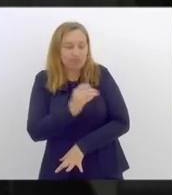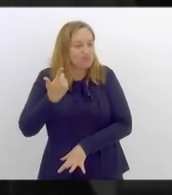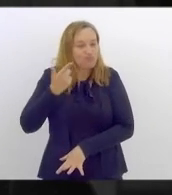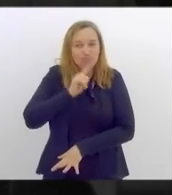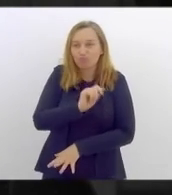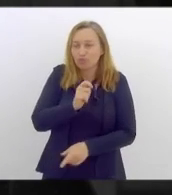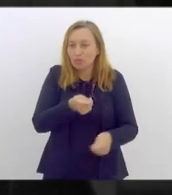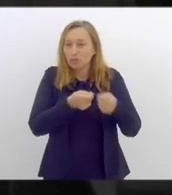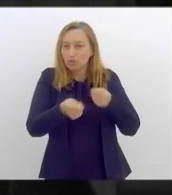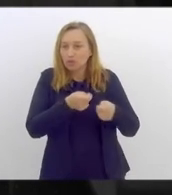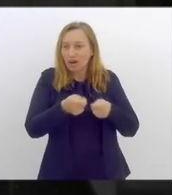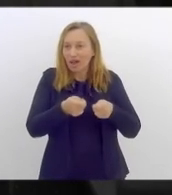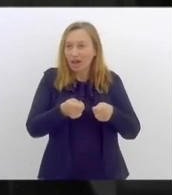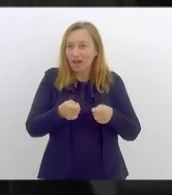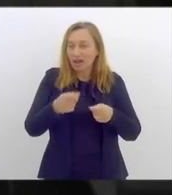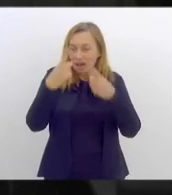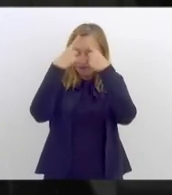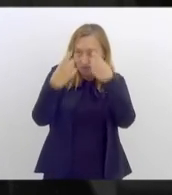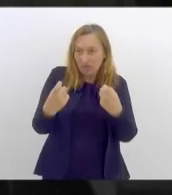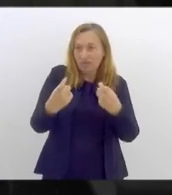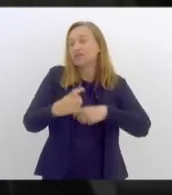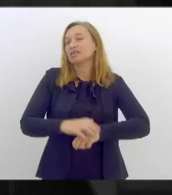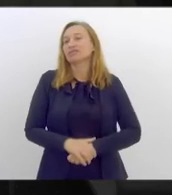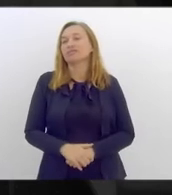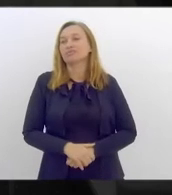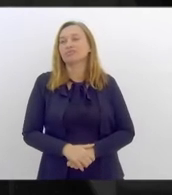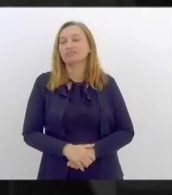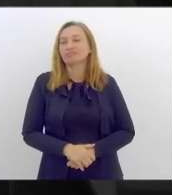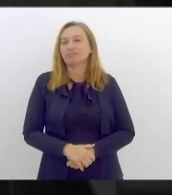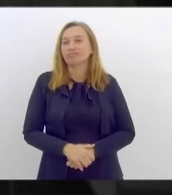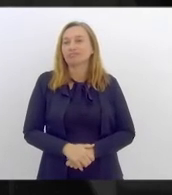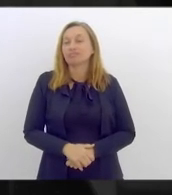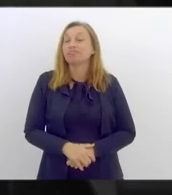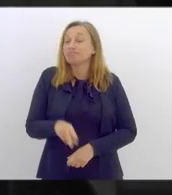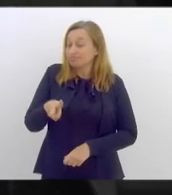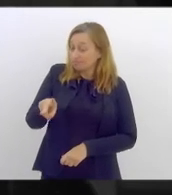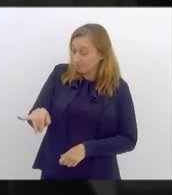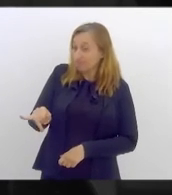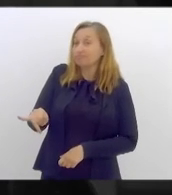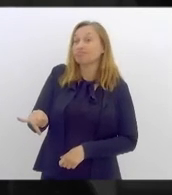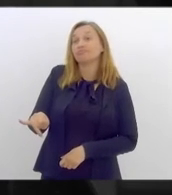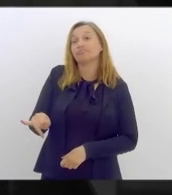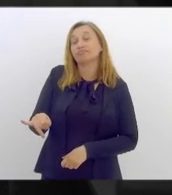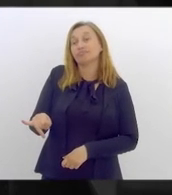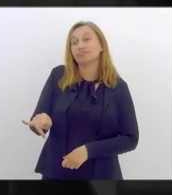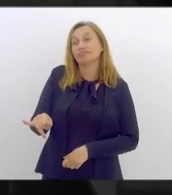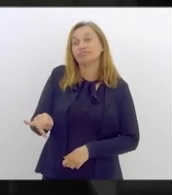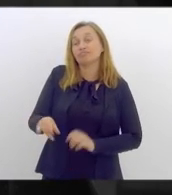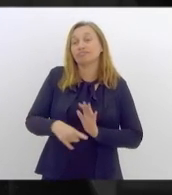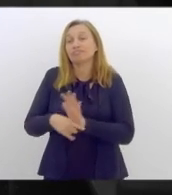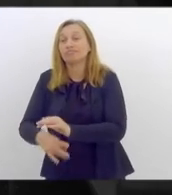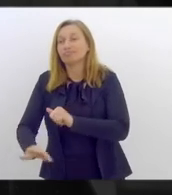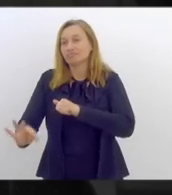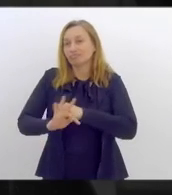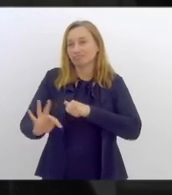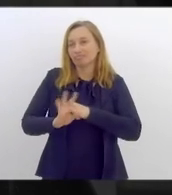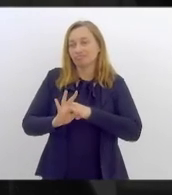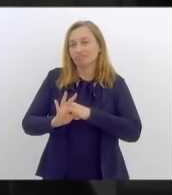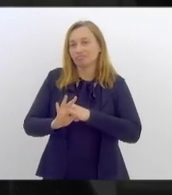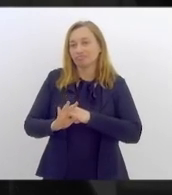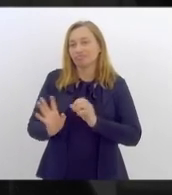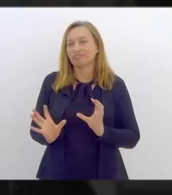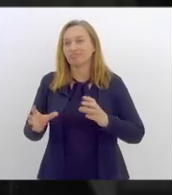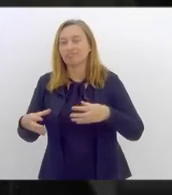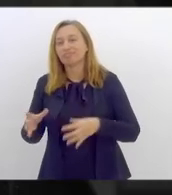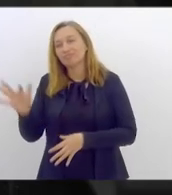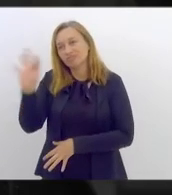conter o crime a violência a espiral de violência é quem vai dar assessoramento técnico a comunidade acadêmica da